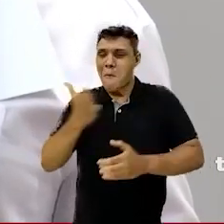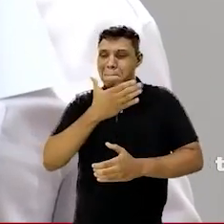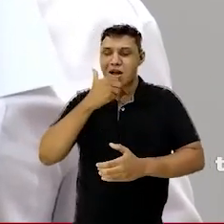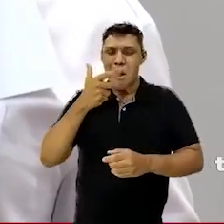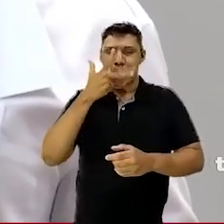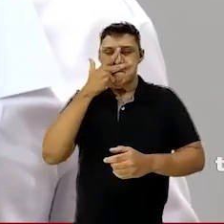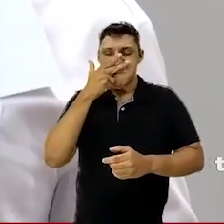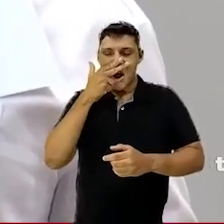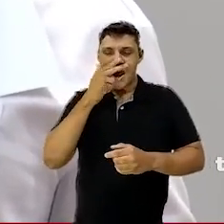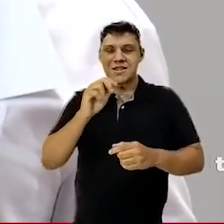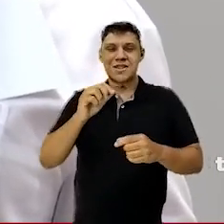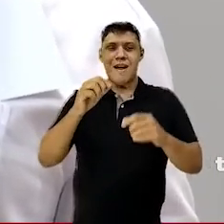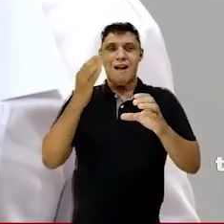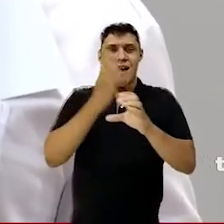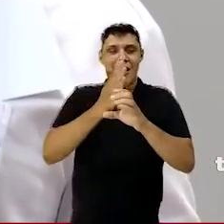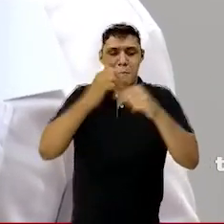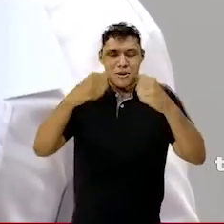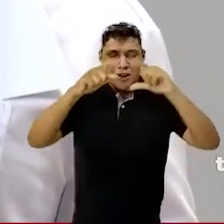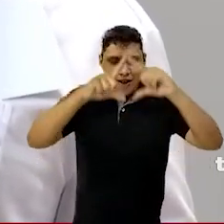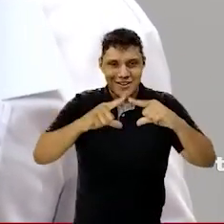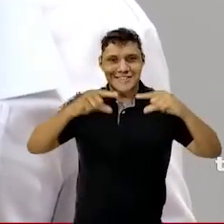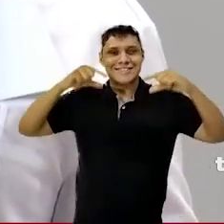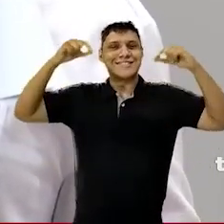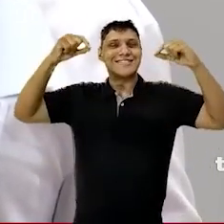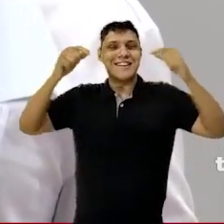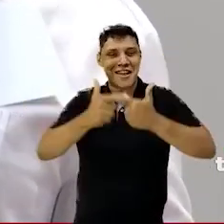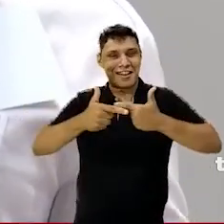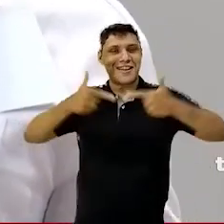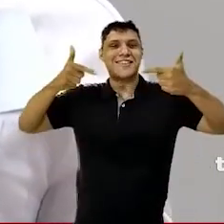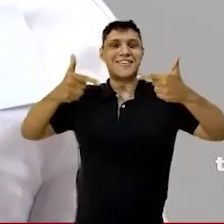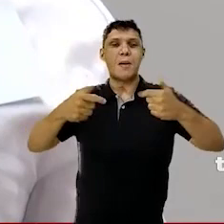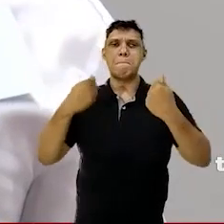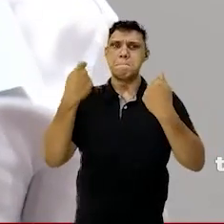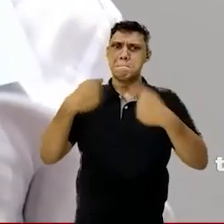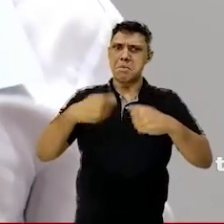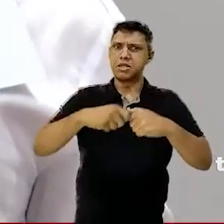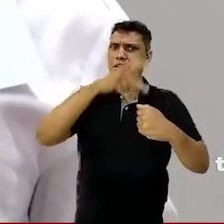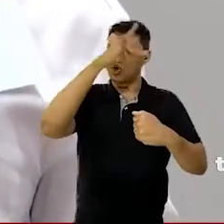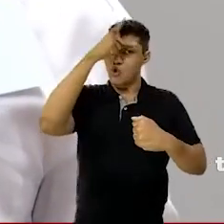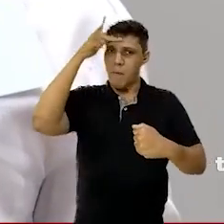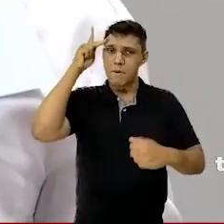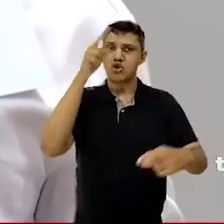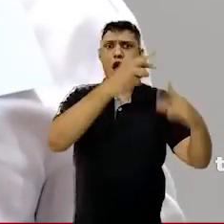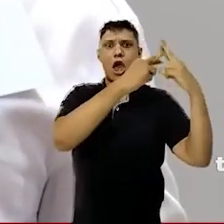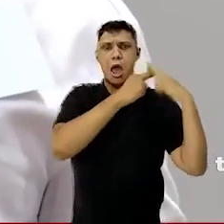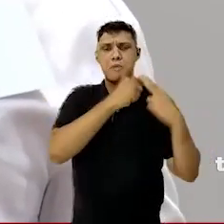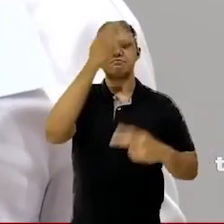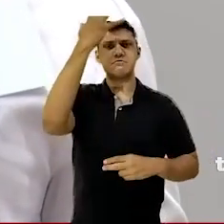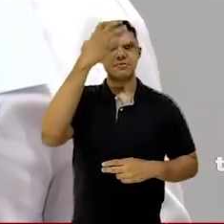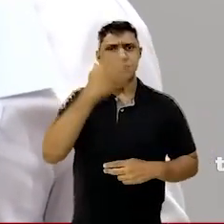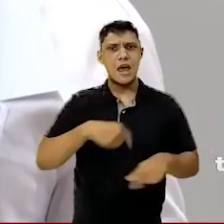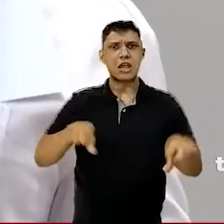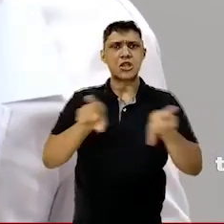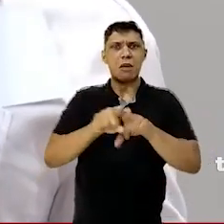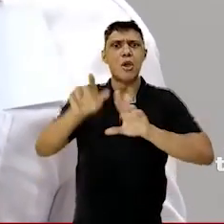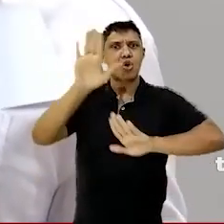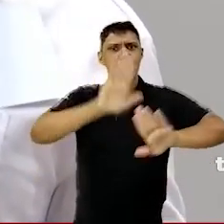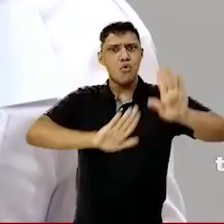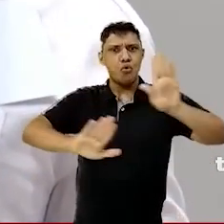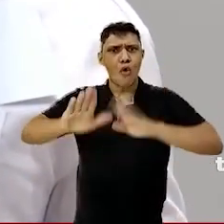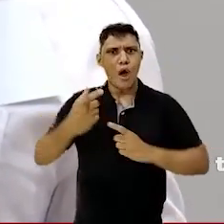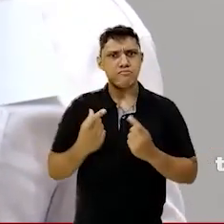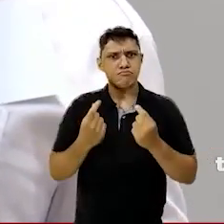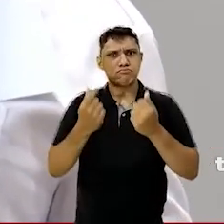novo. Caicó precisa de um gestor competente, um gestor sério, zeloso com dinheiro público, mas que